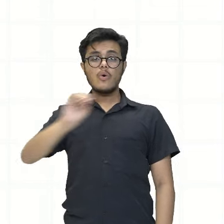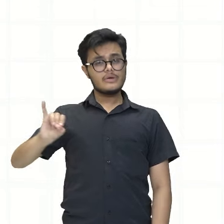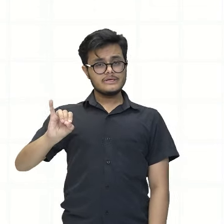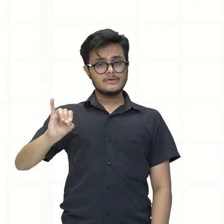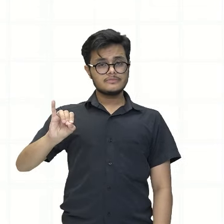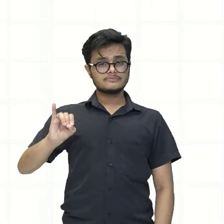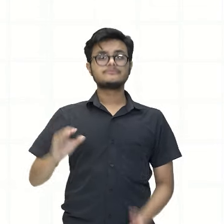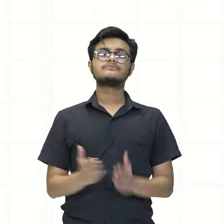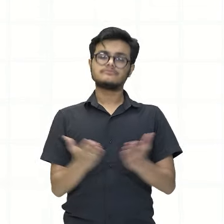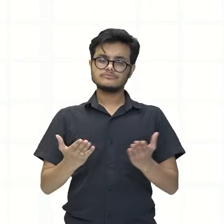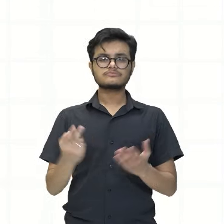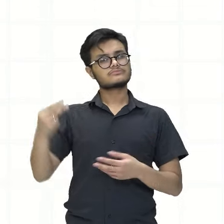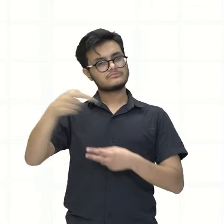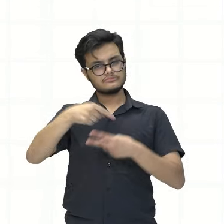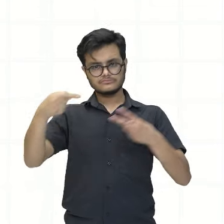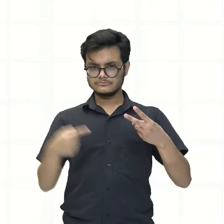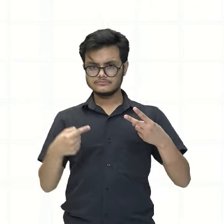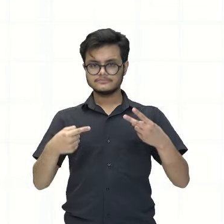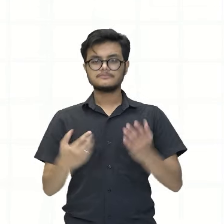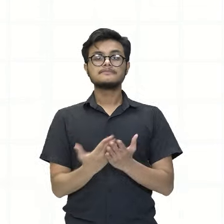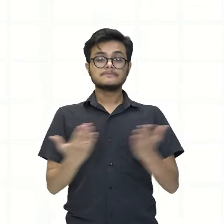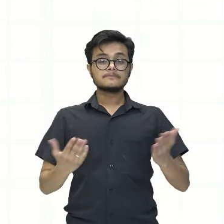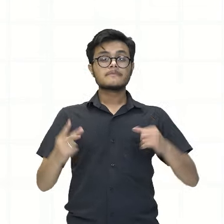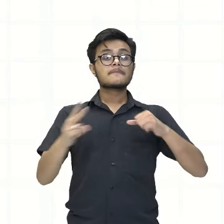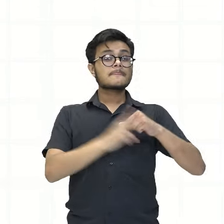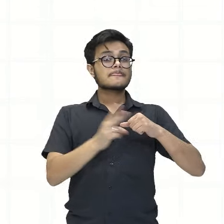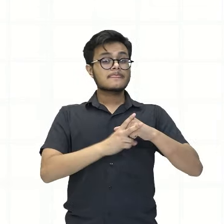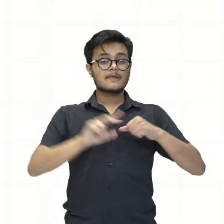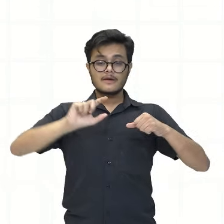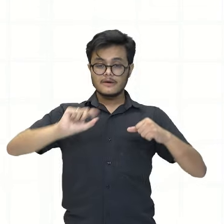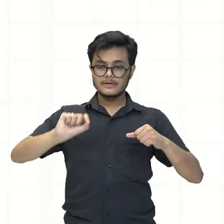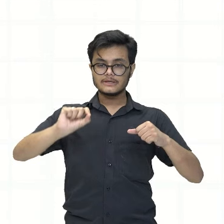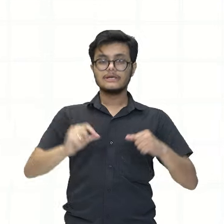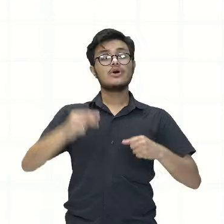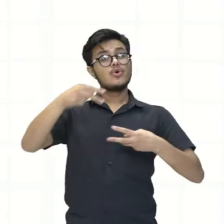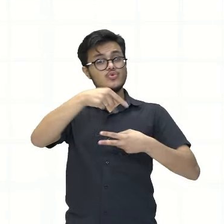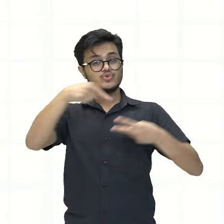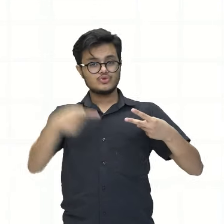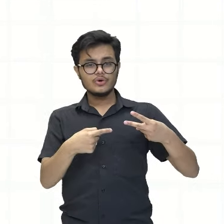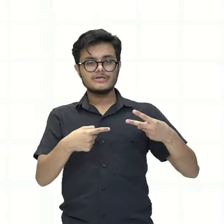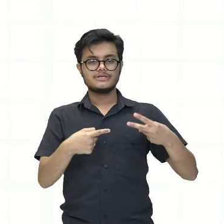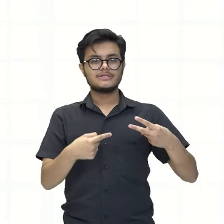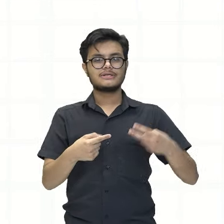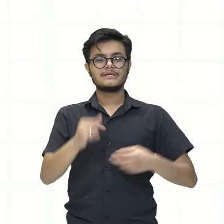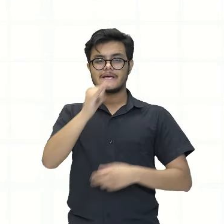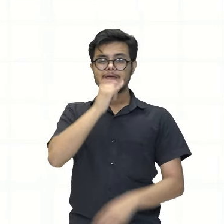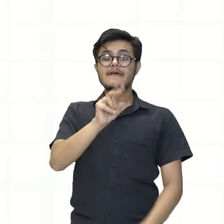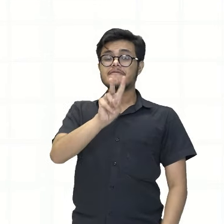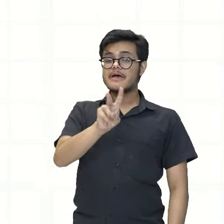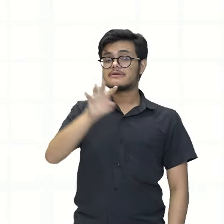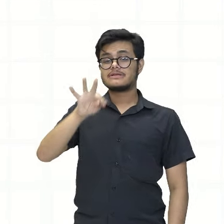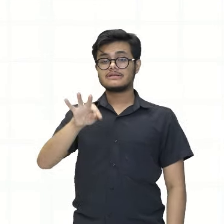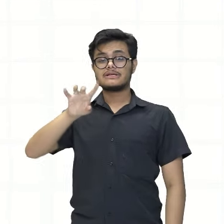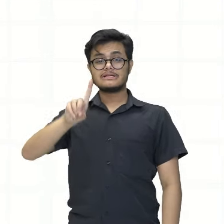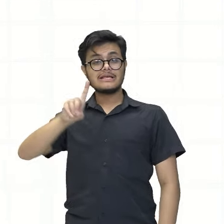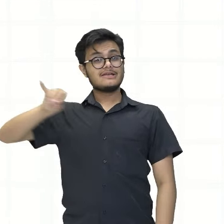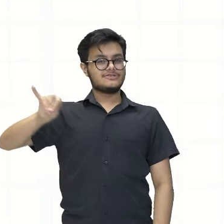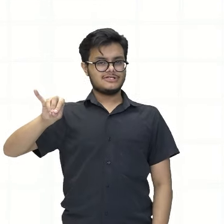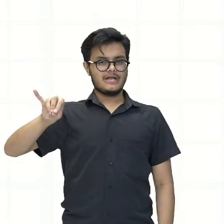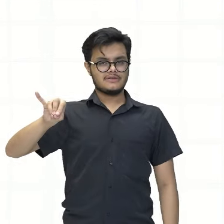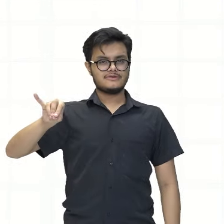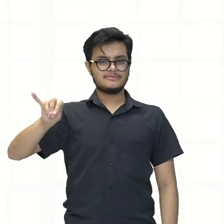indireto Então esse é um tal de verbo que pede os dois complementos é o verbo transitivo direto